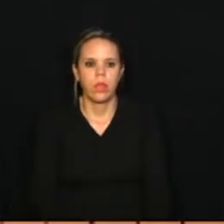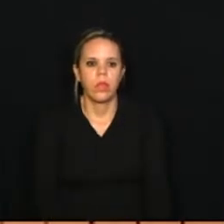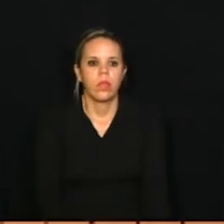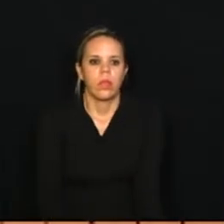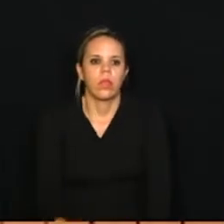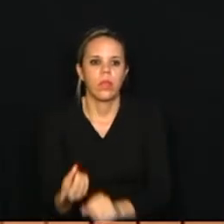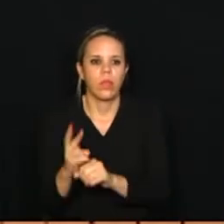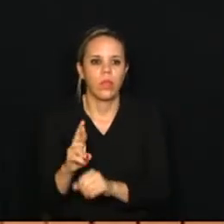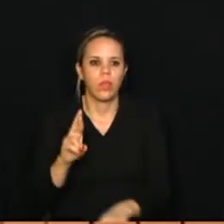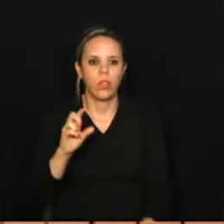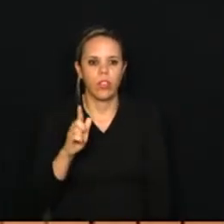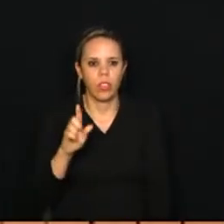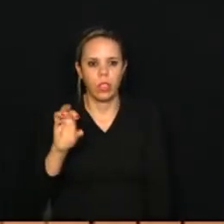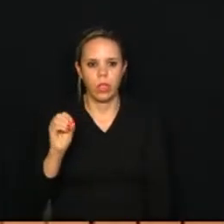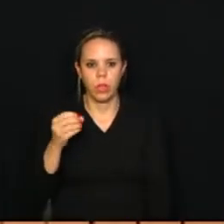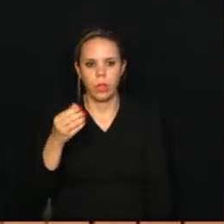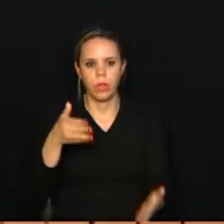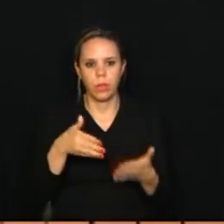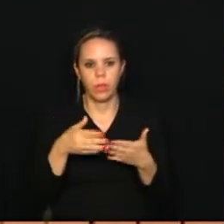Doutor Rodrigo, por favor.